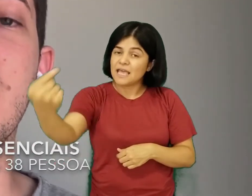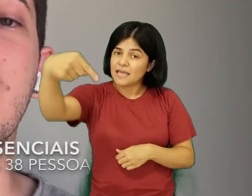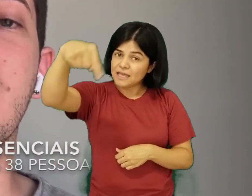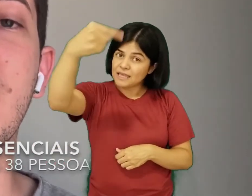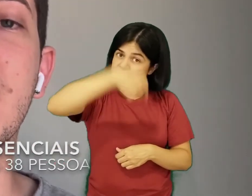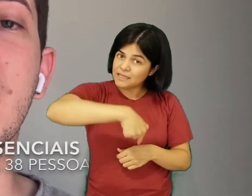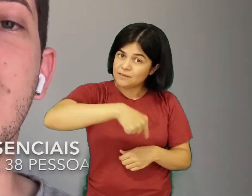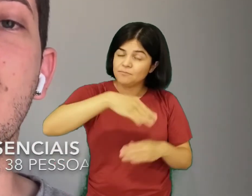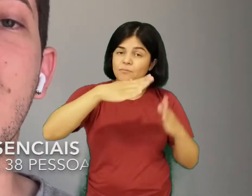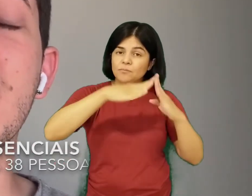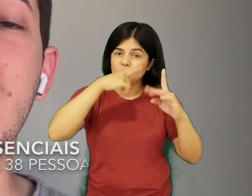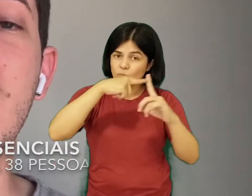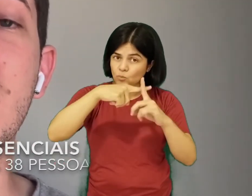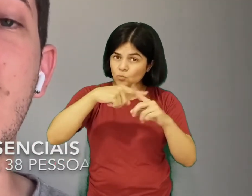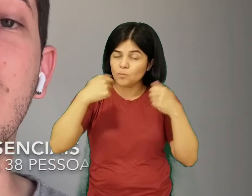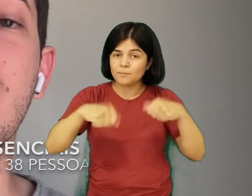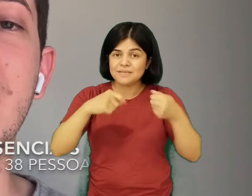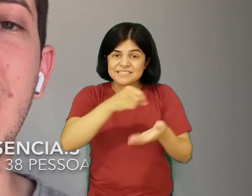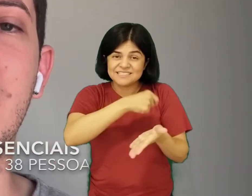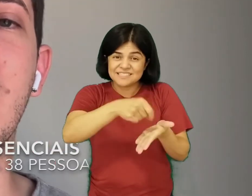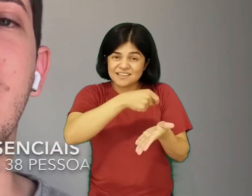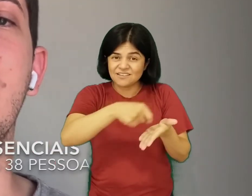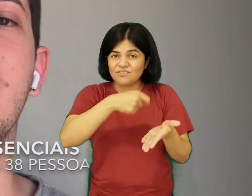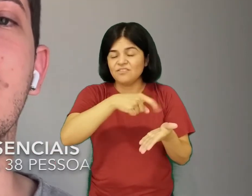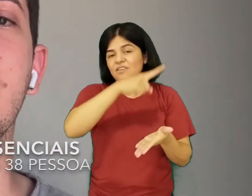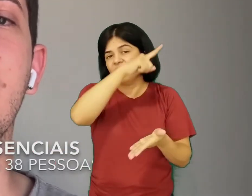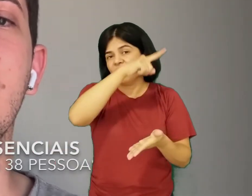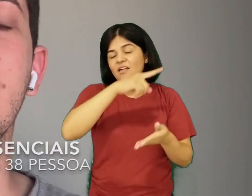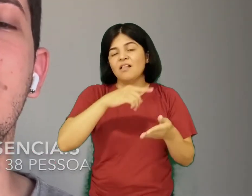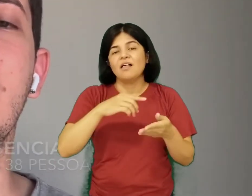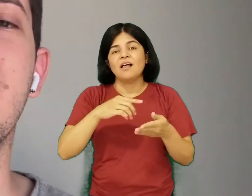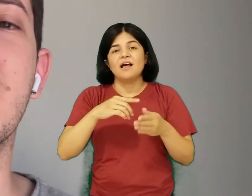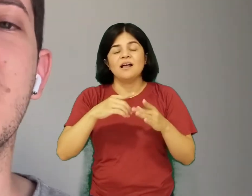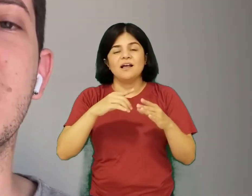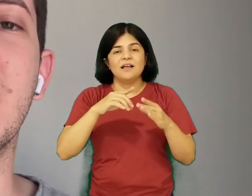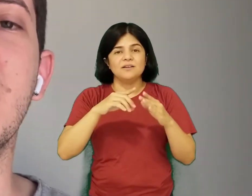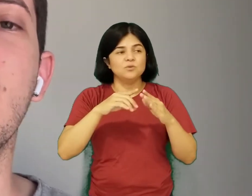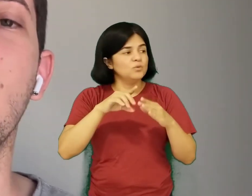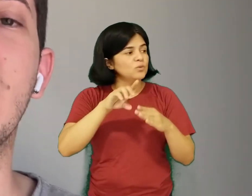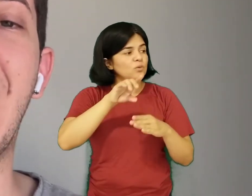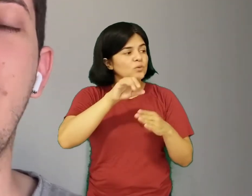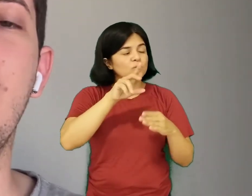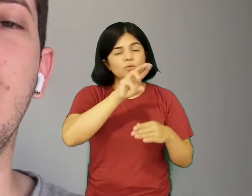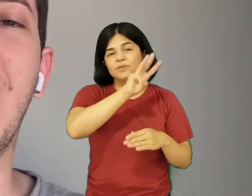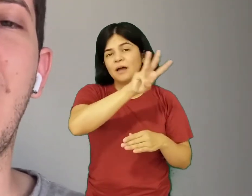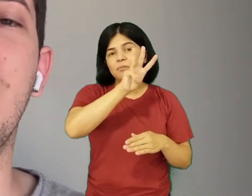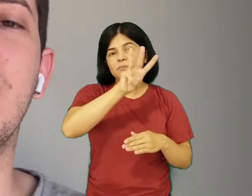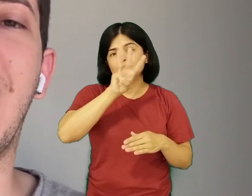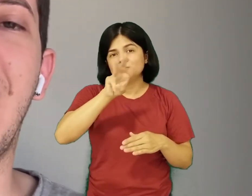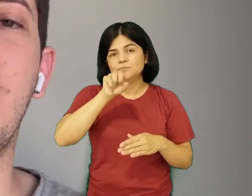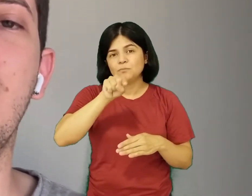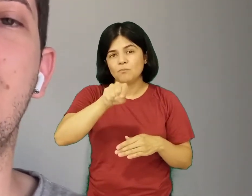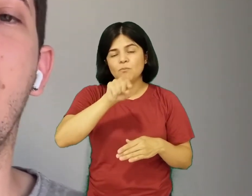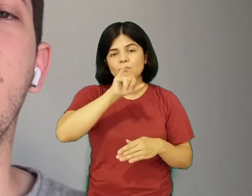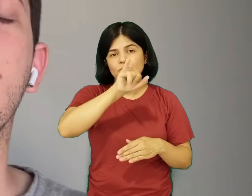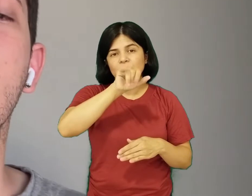necessário antes fazer a sua inscrição no site da igreja. Então acessa o